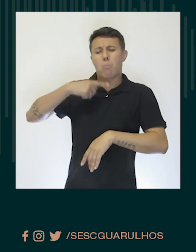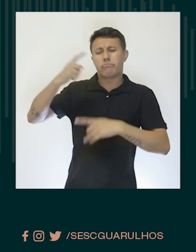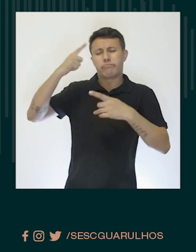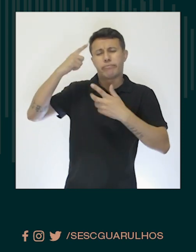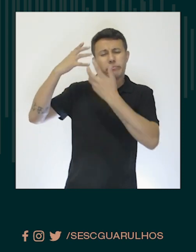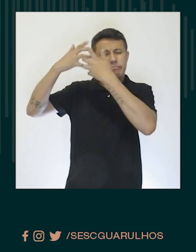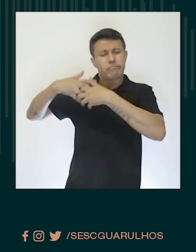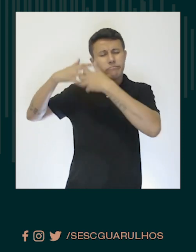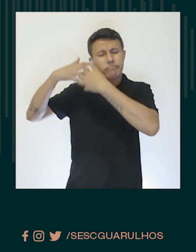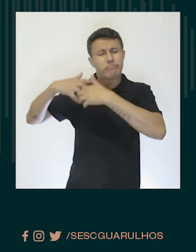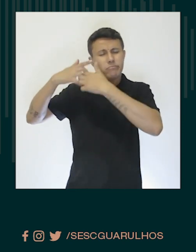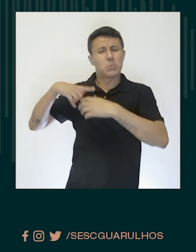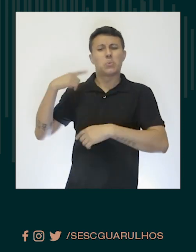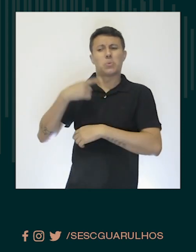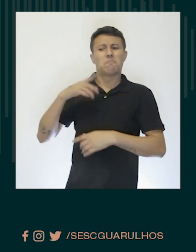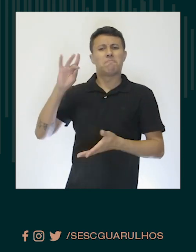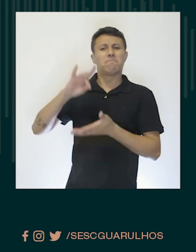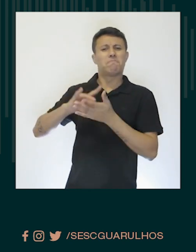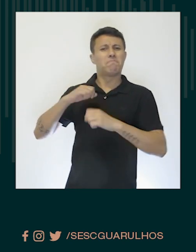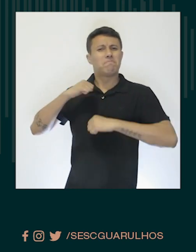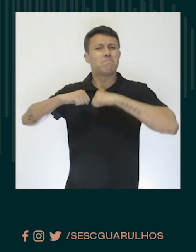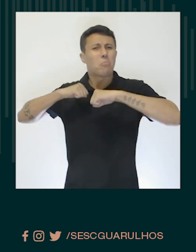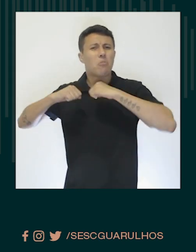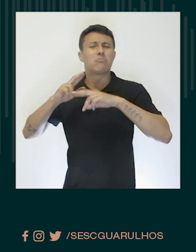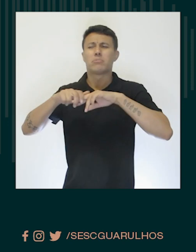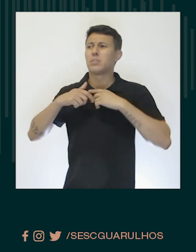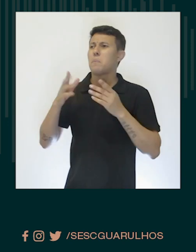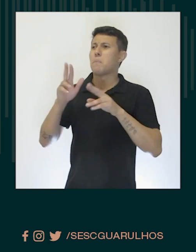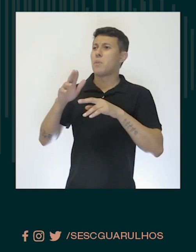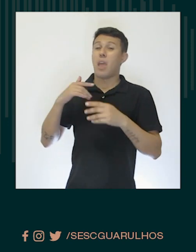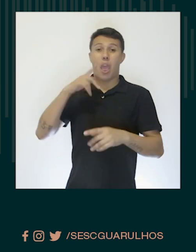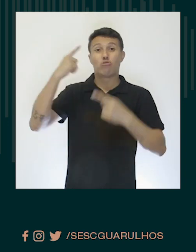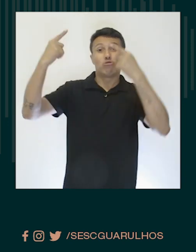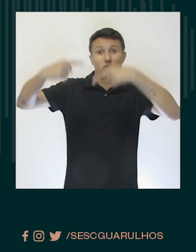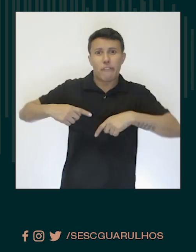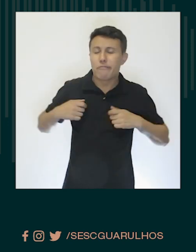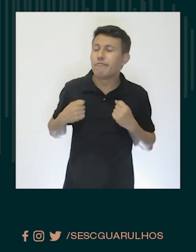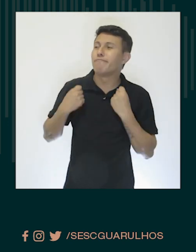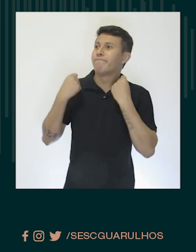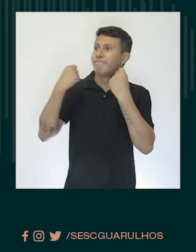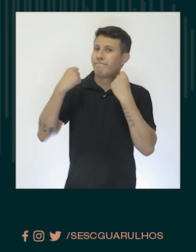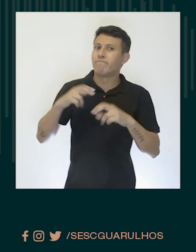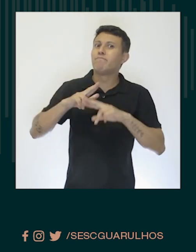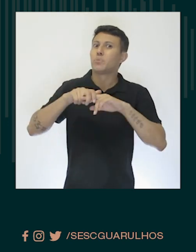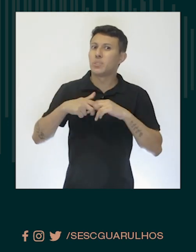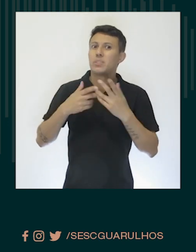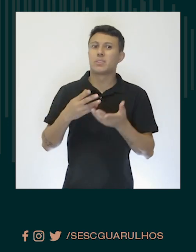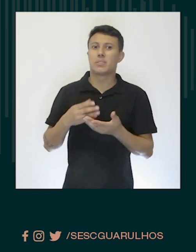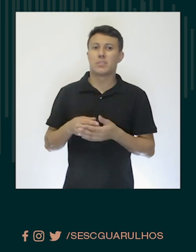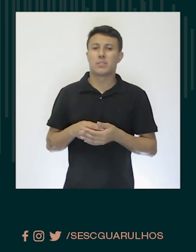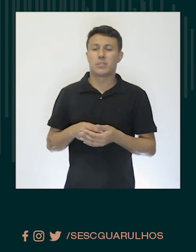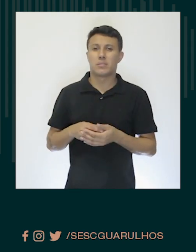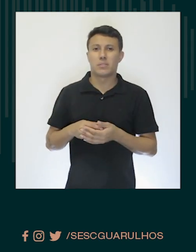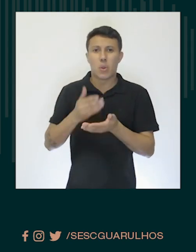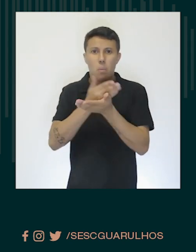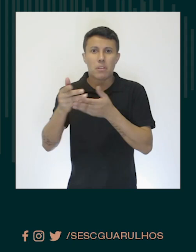te move realmente, mas acaba sendo um grande desafio a gente, você colocar o fotógrafo de repente